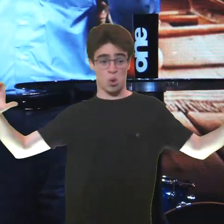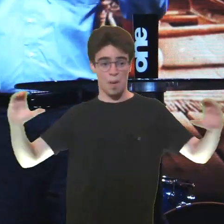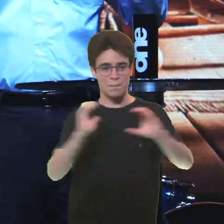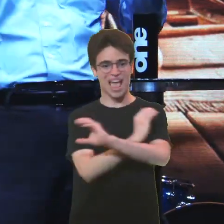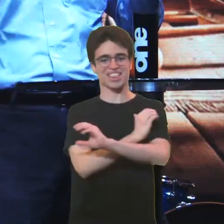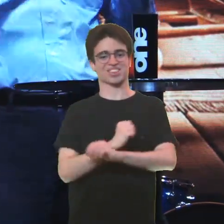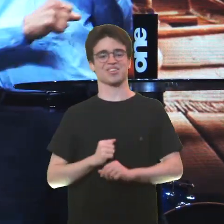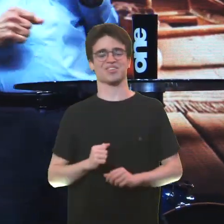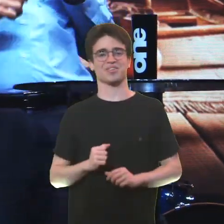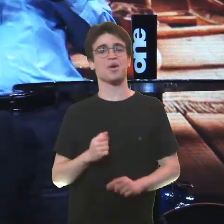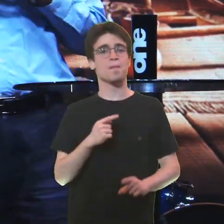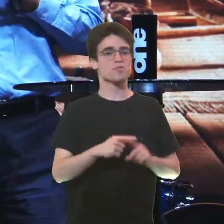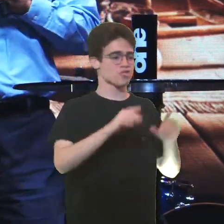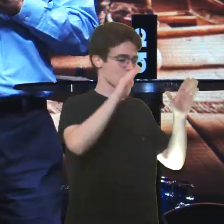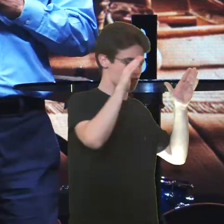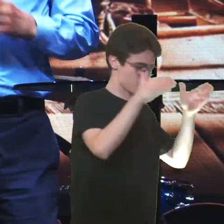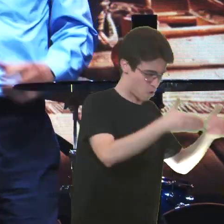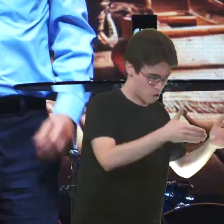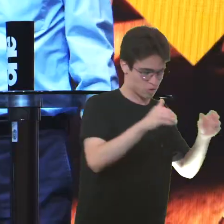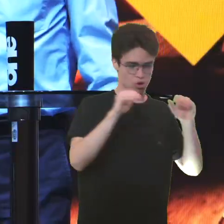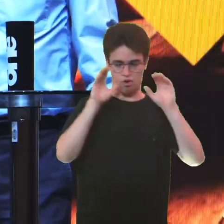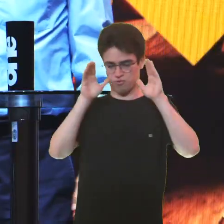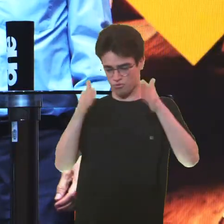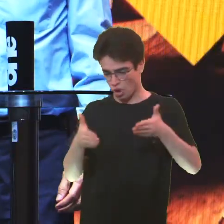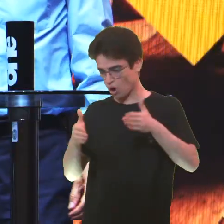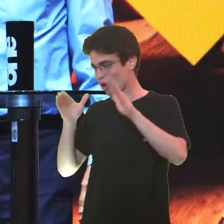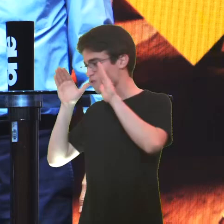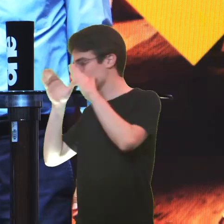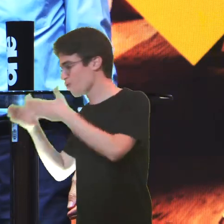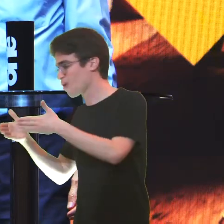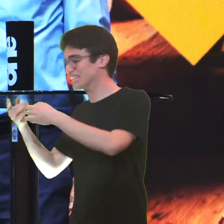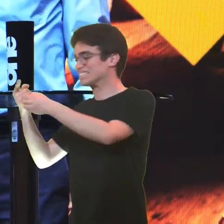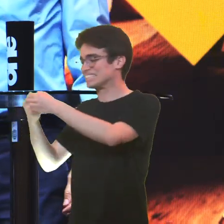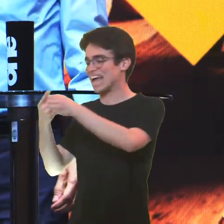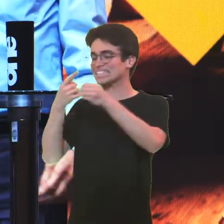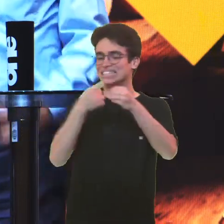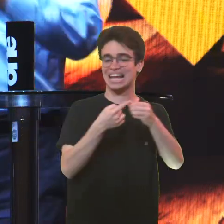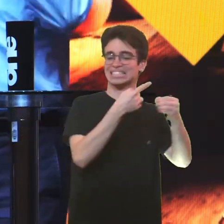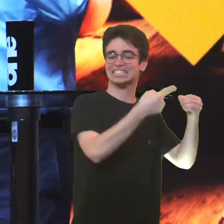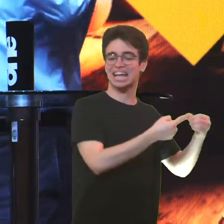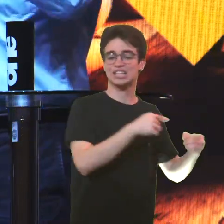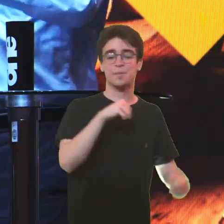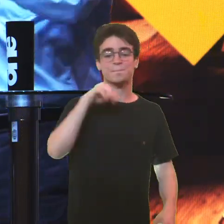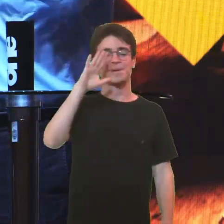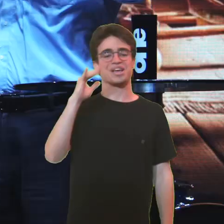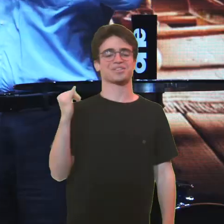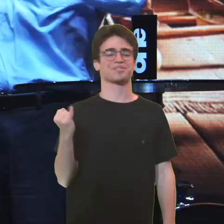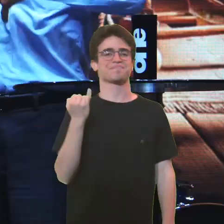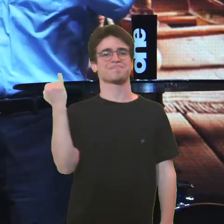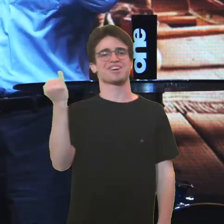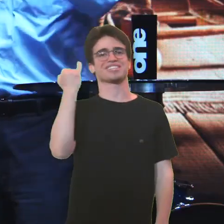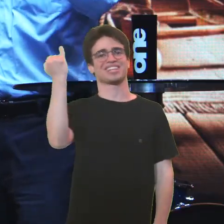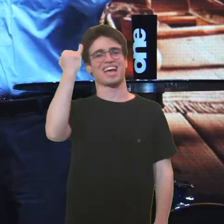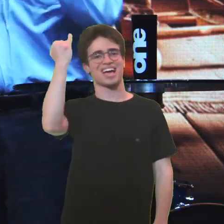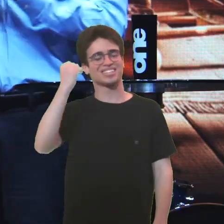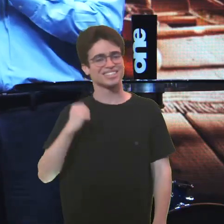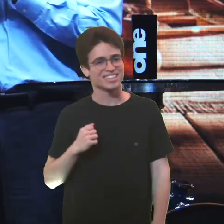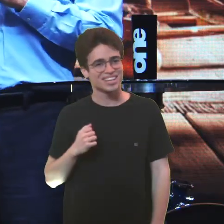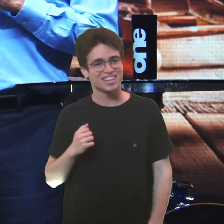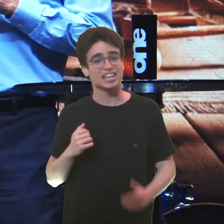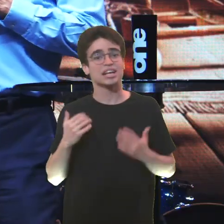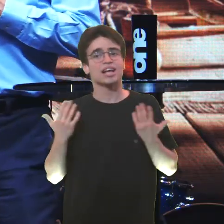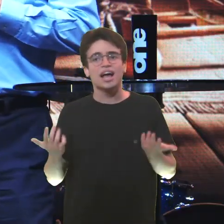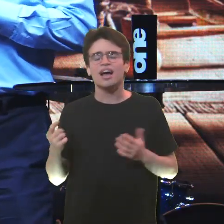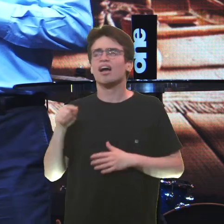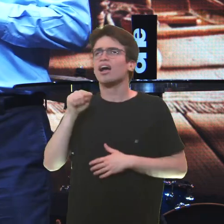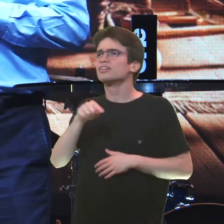en las ciudades más Mas o importantes. seu foco está nas cidades mais importantes. Esto nos habla de cómo la ciudad está en el